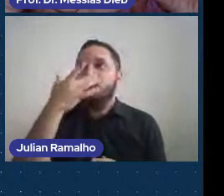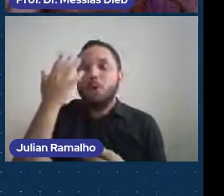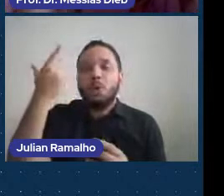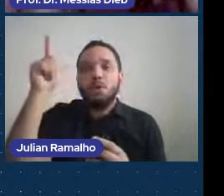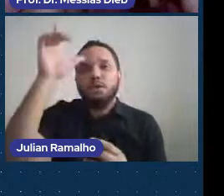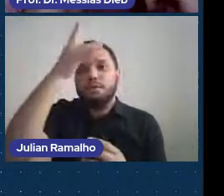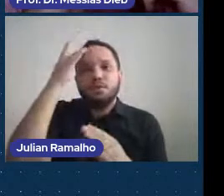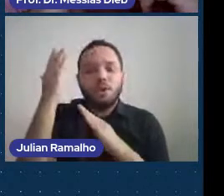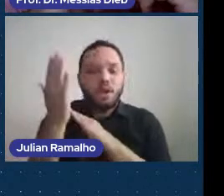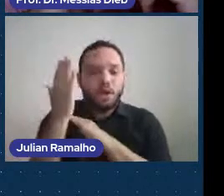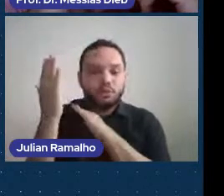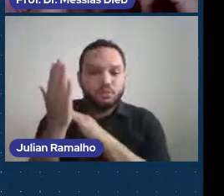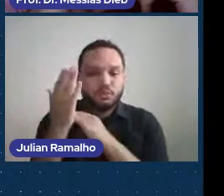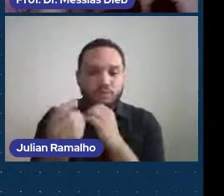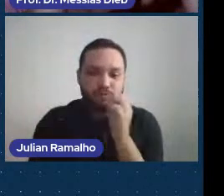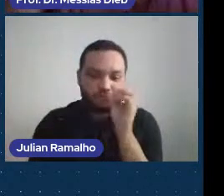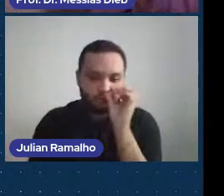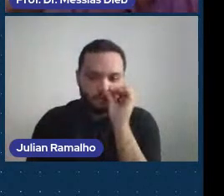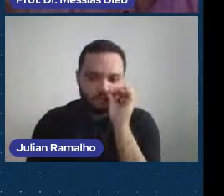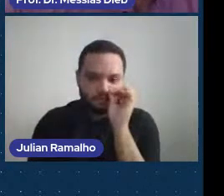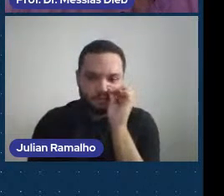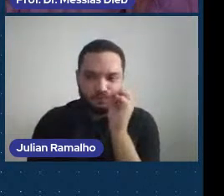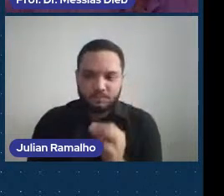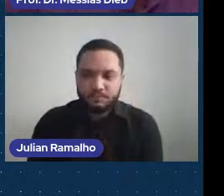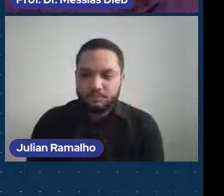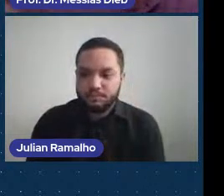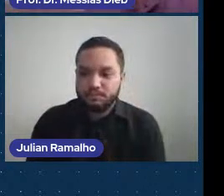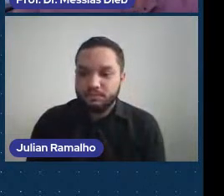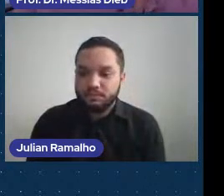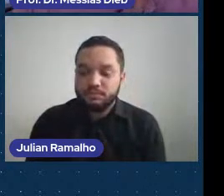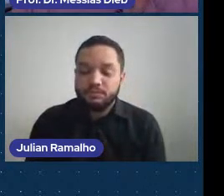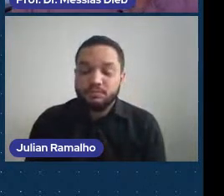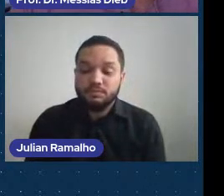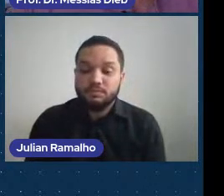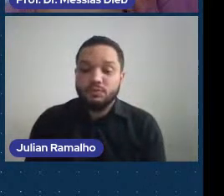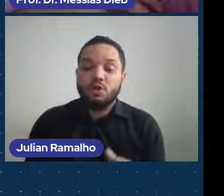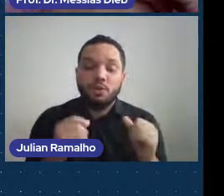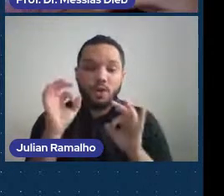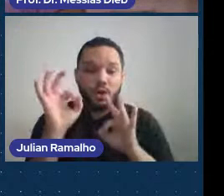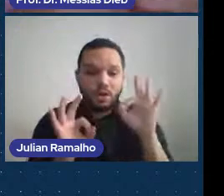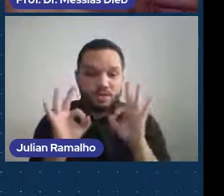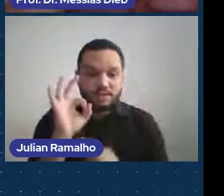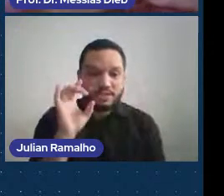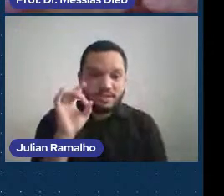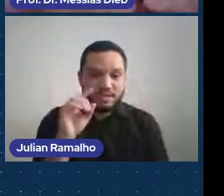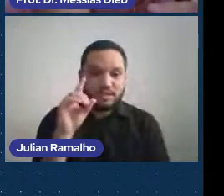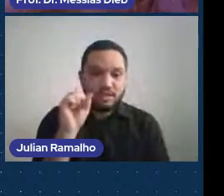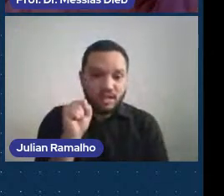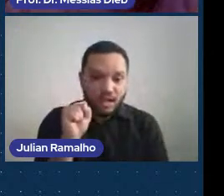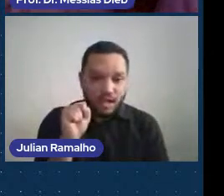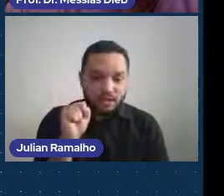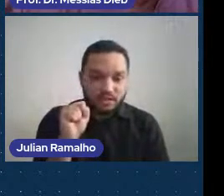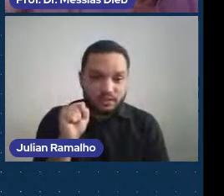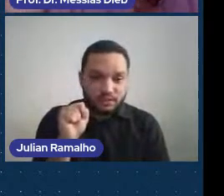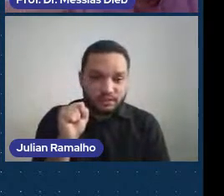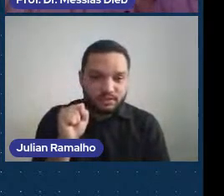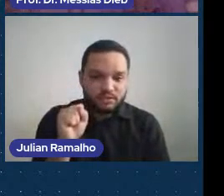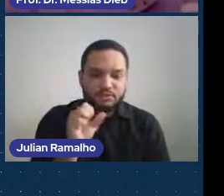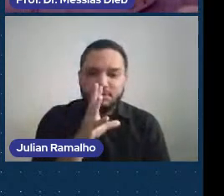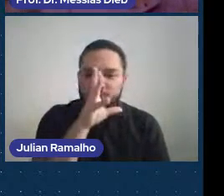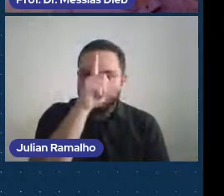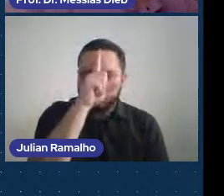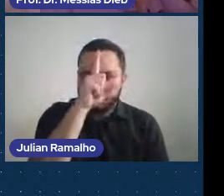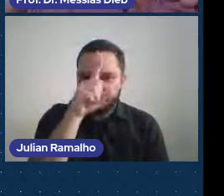vocês que essa maneira de organizar os dados né, poderia ser feita de qualquer maneira.